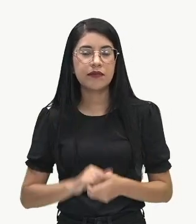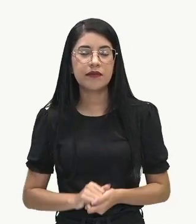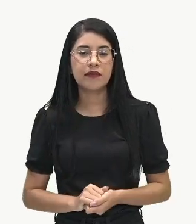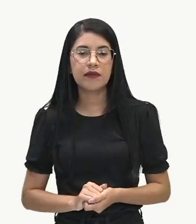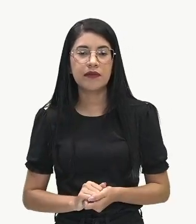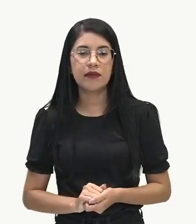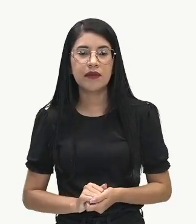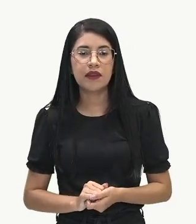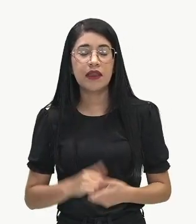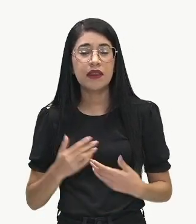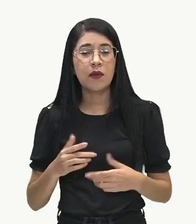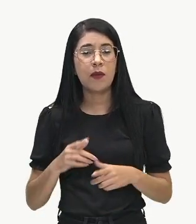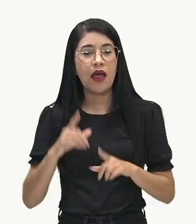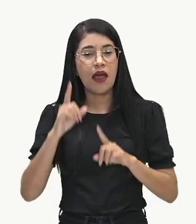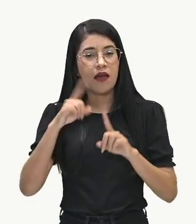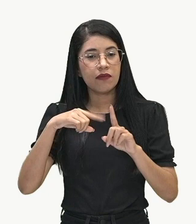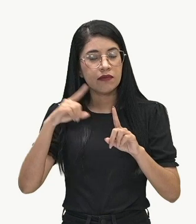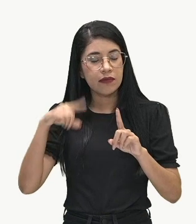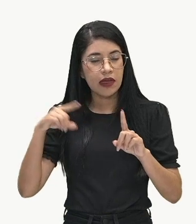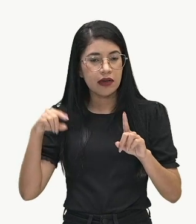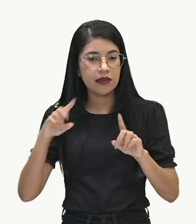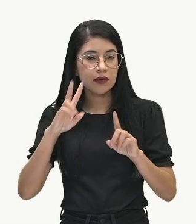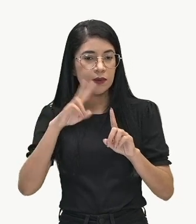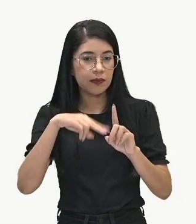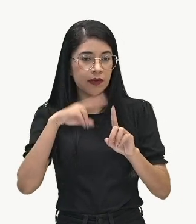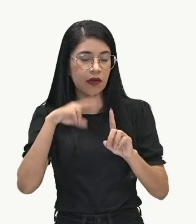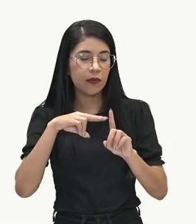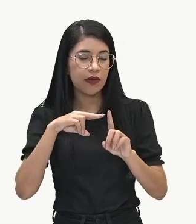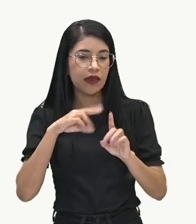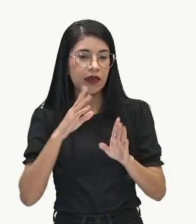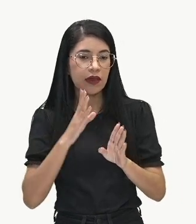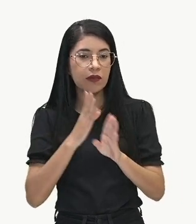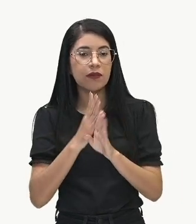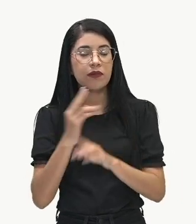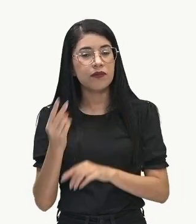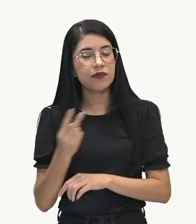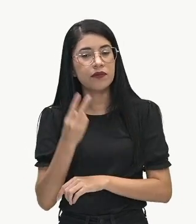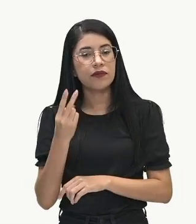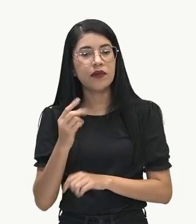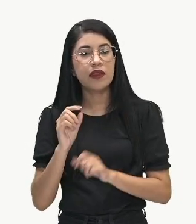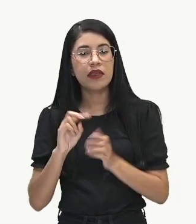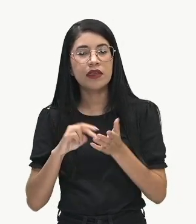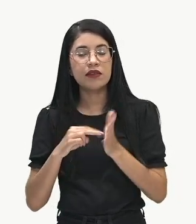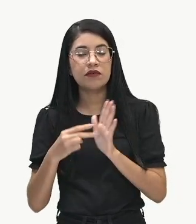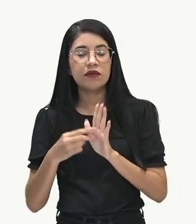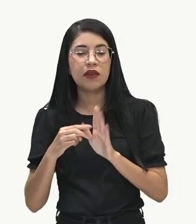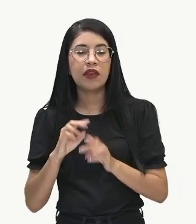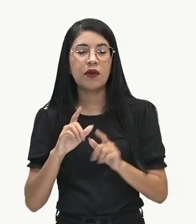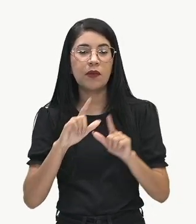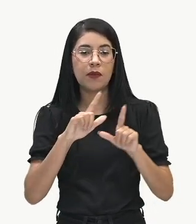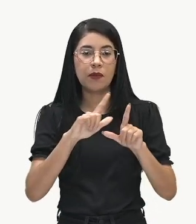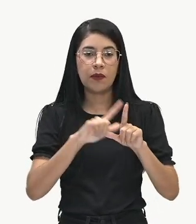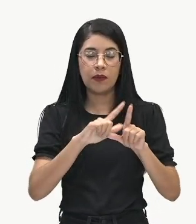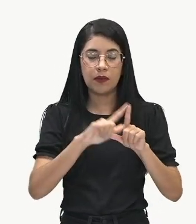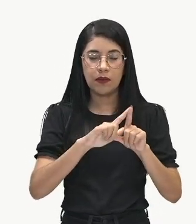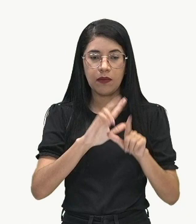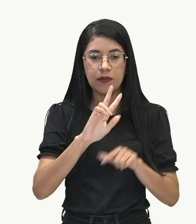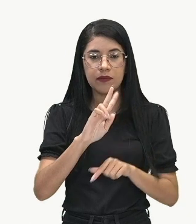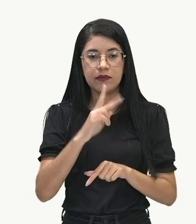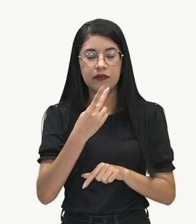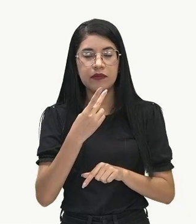a variação de entalpia, que vai ser o que? A entalpia do reagente, ou a entalpia